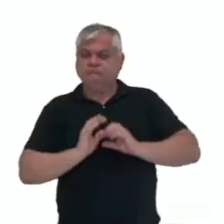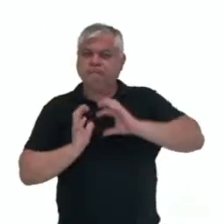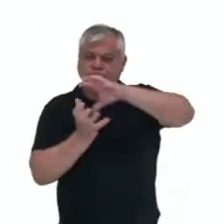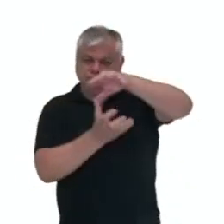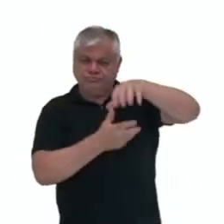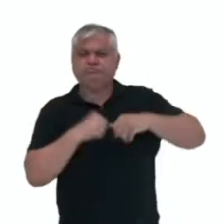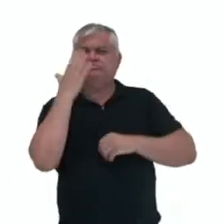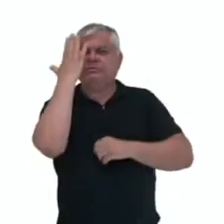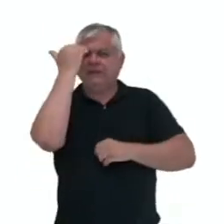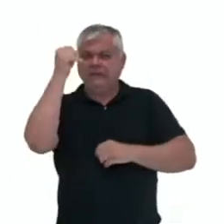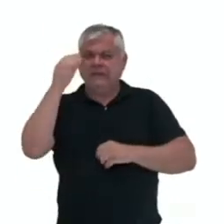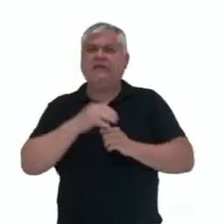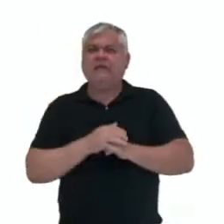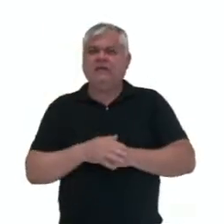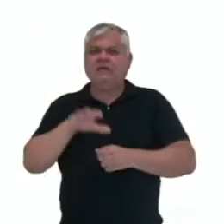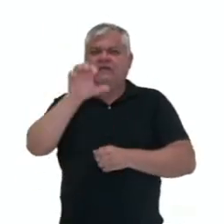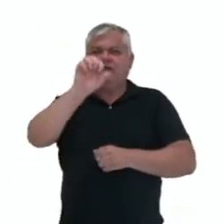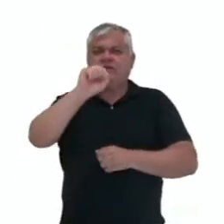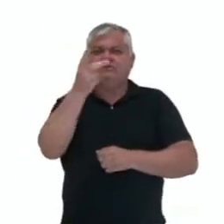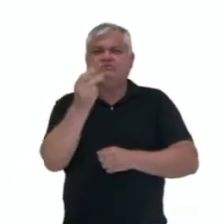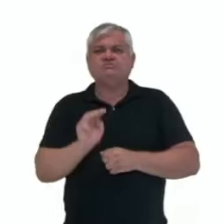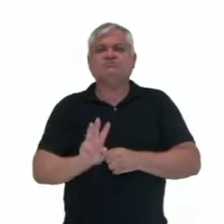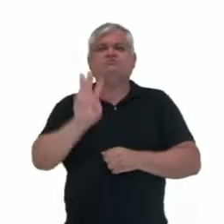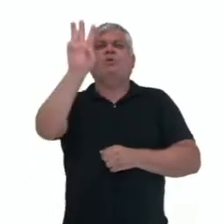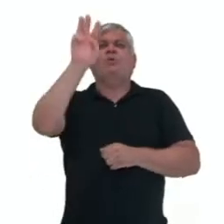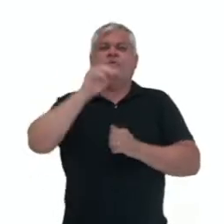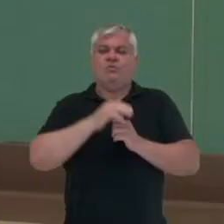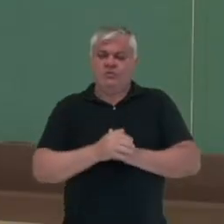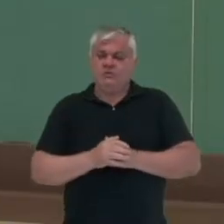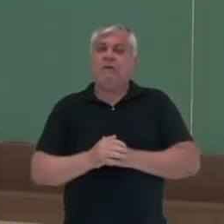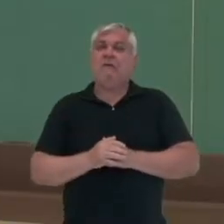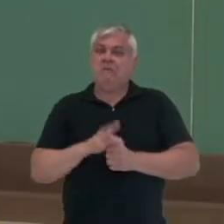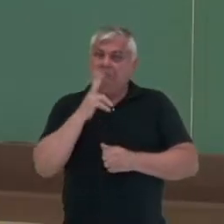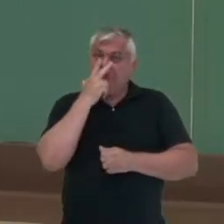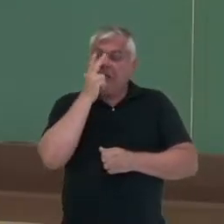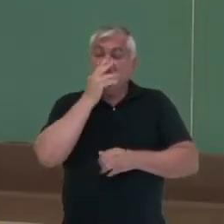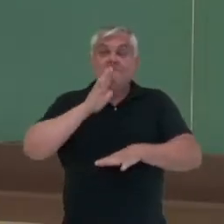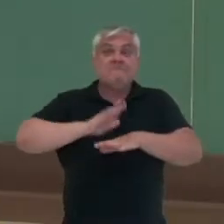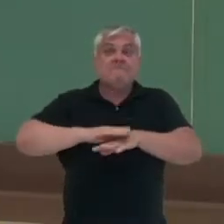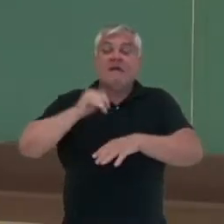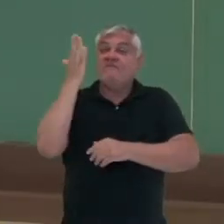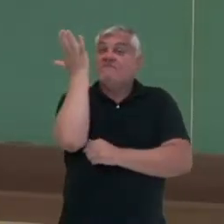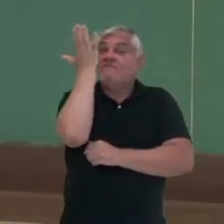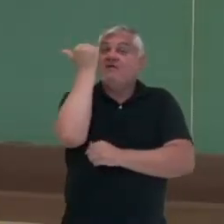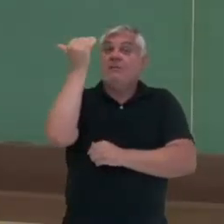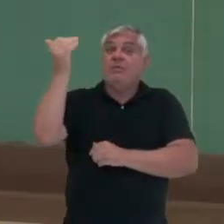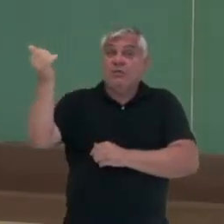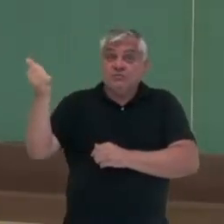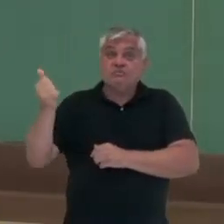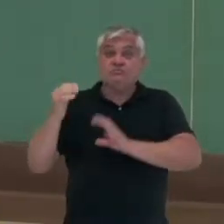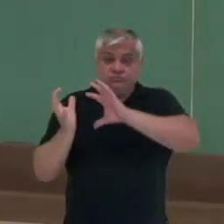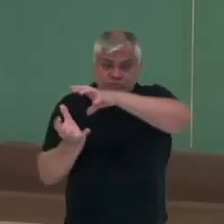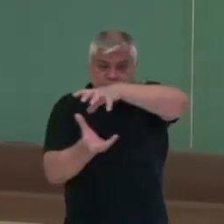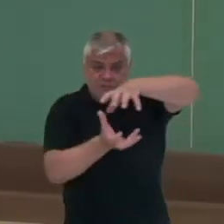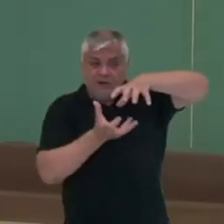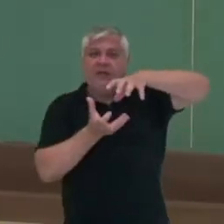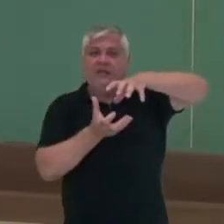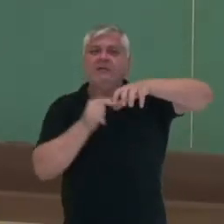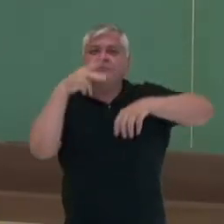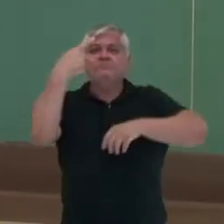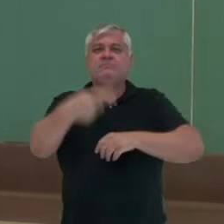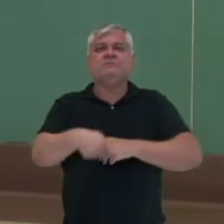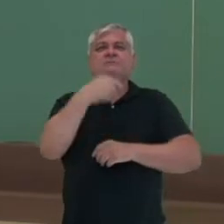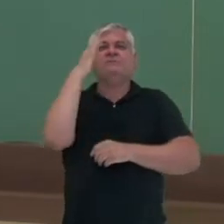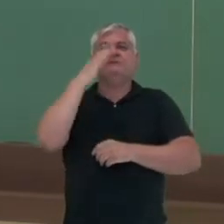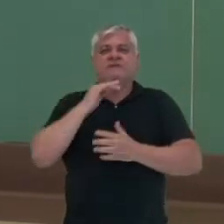O show da terra. O espetáculo, o maior espetáculo da terra está no